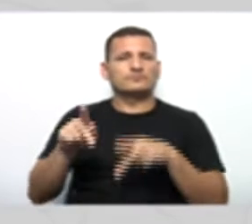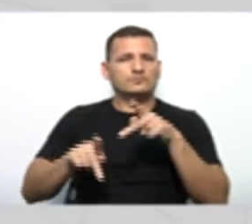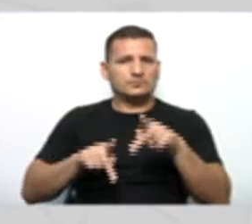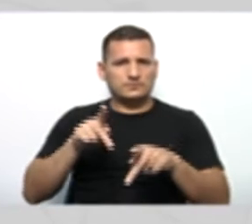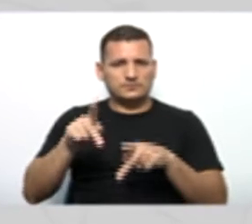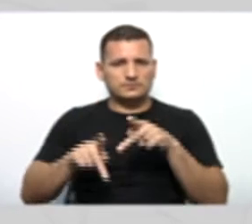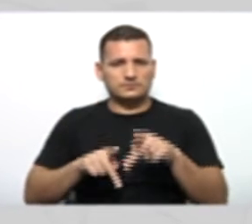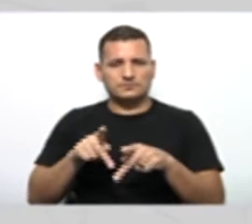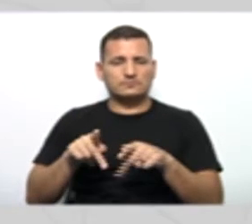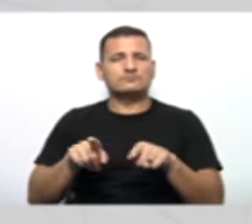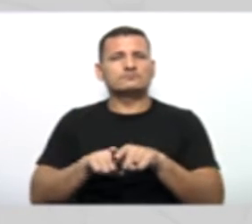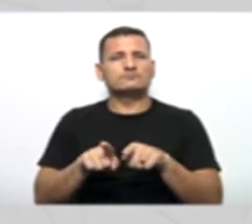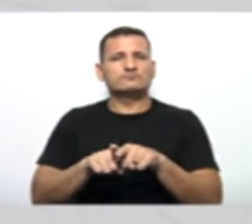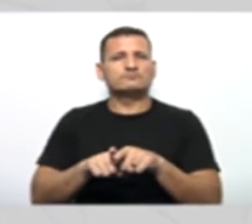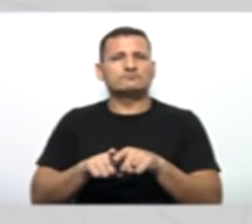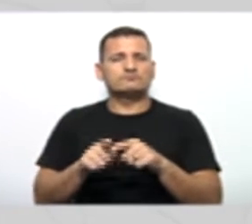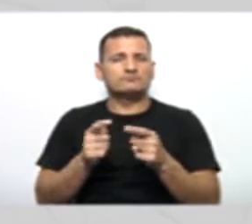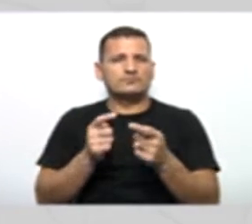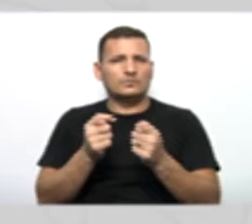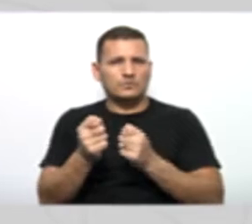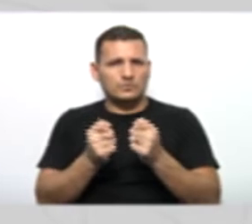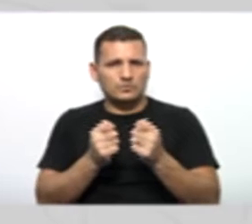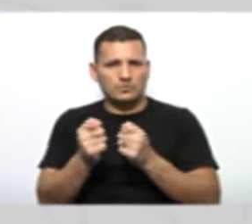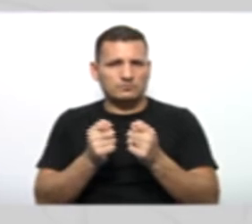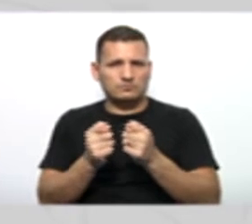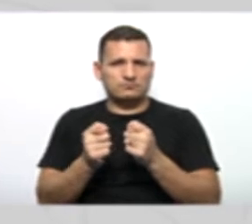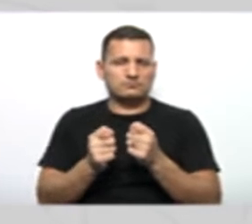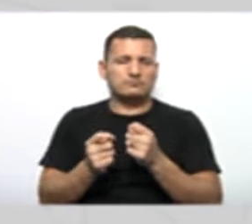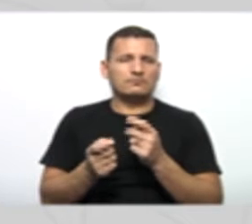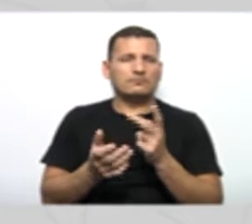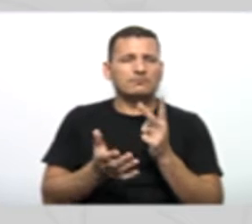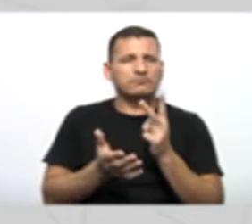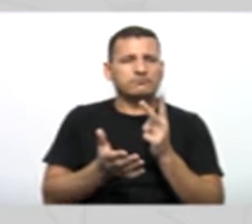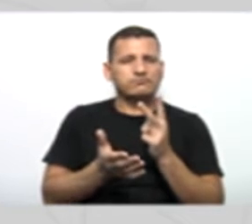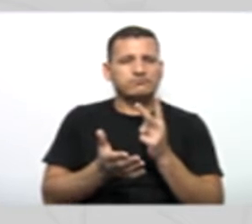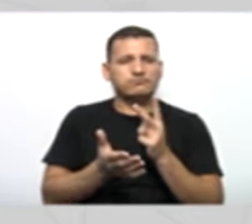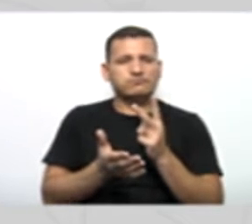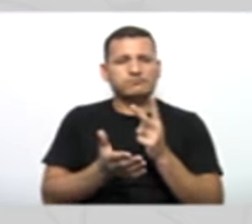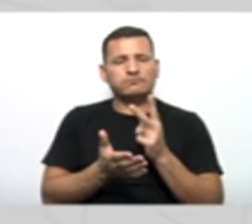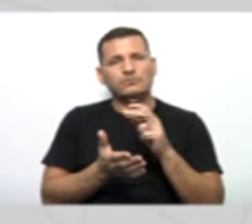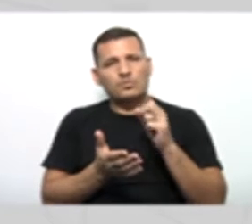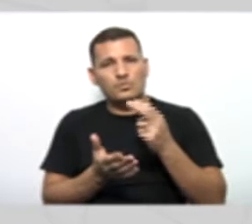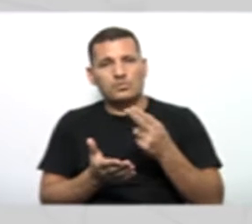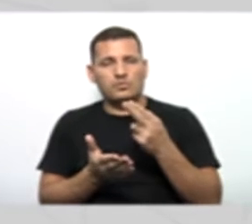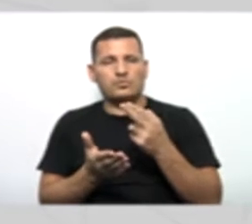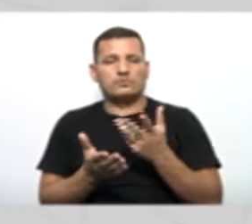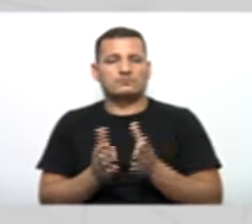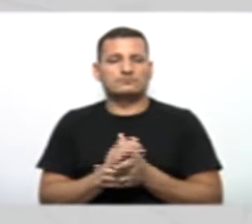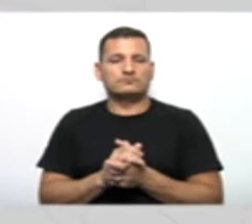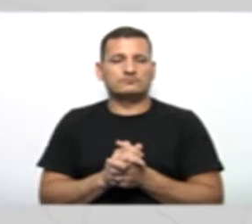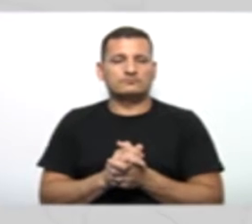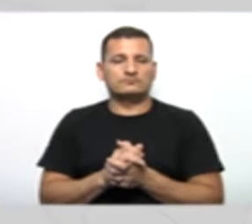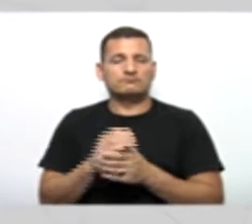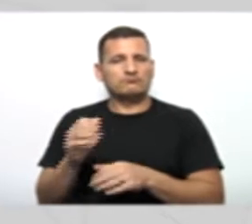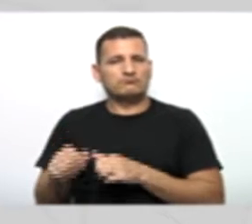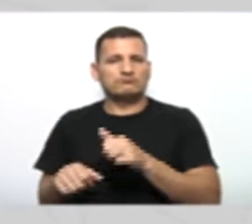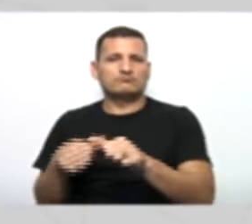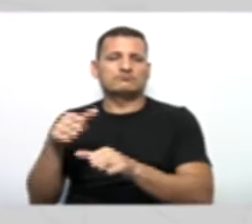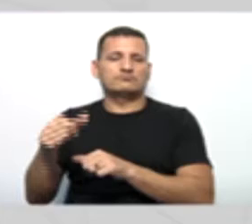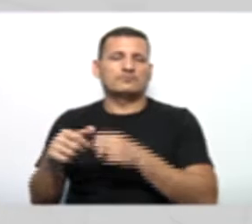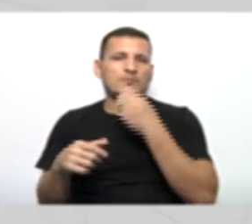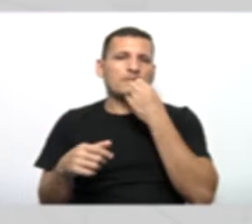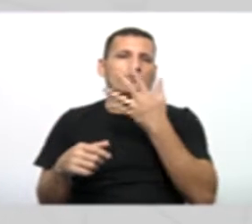os fatores econômicos que deverão manter ou até mesmo restaurar o bem-estar